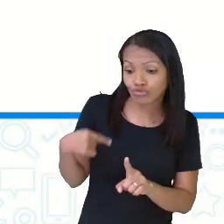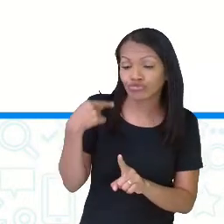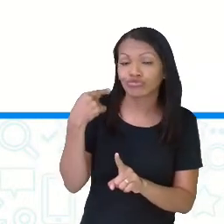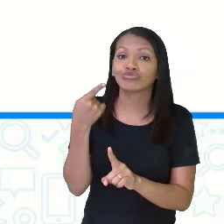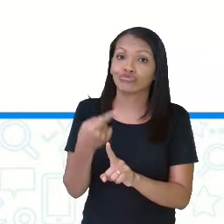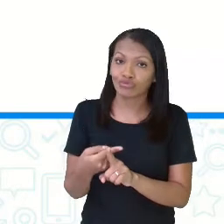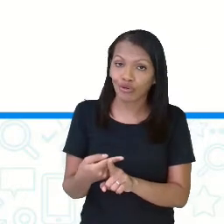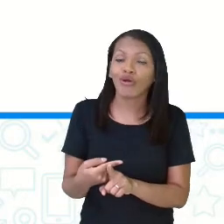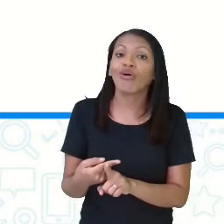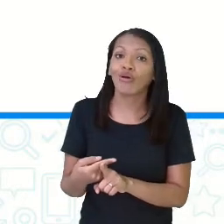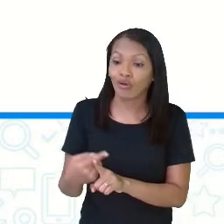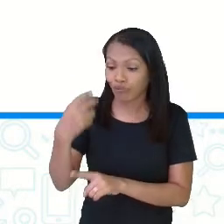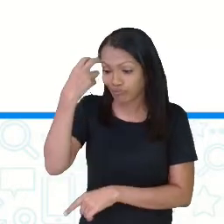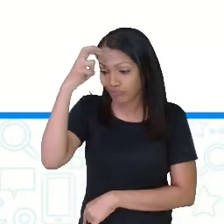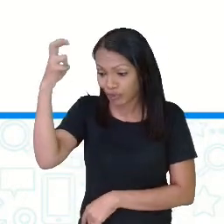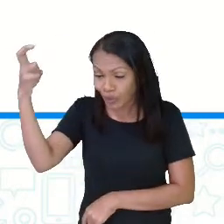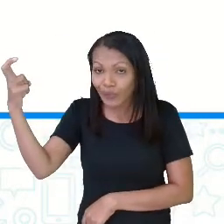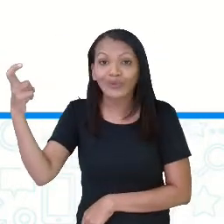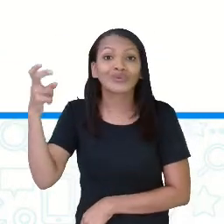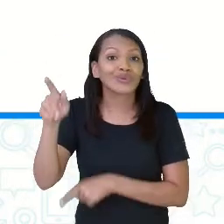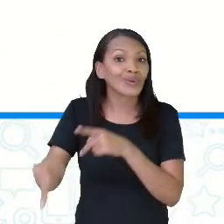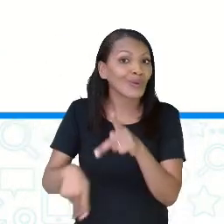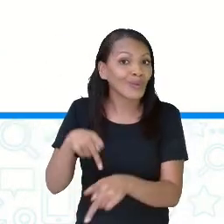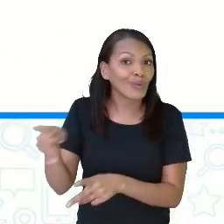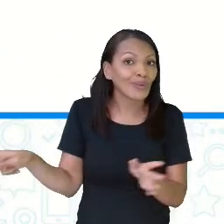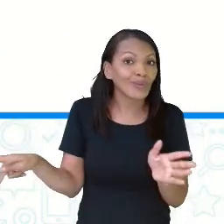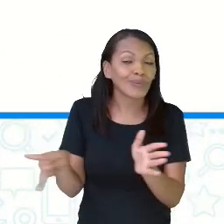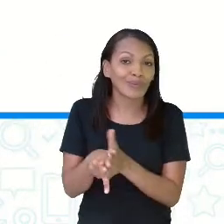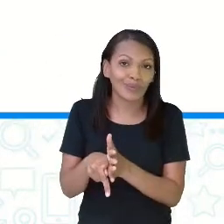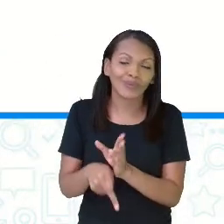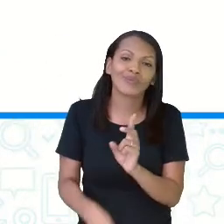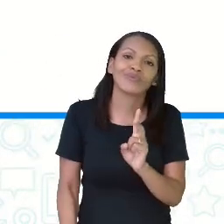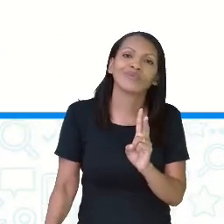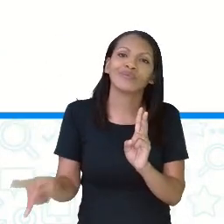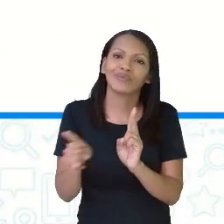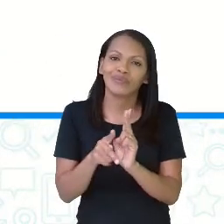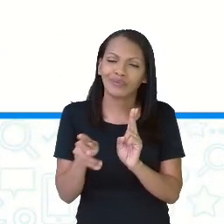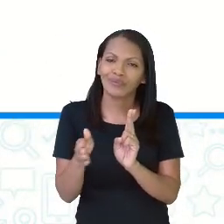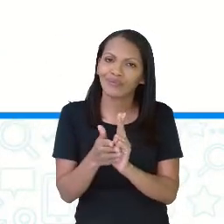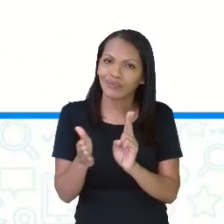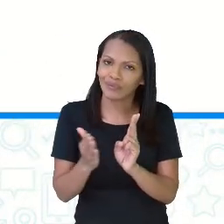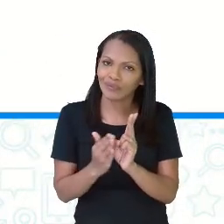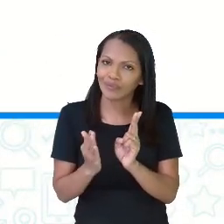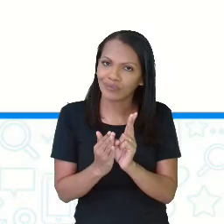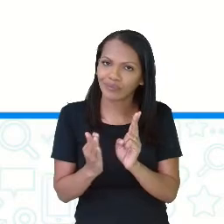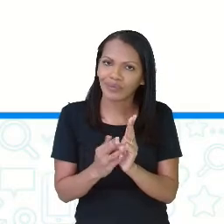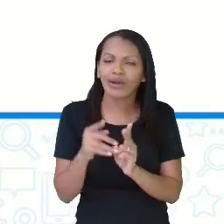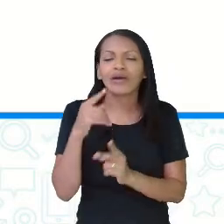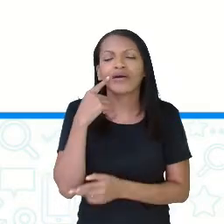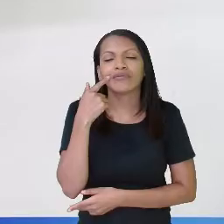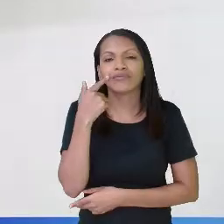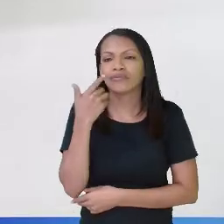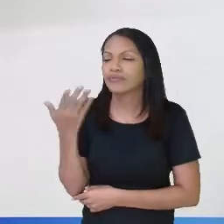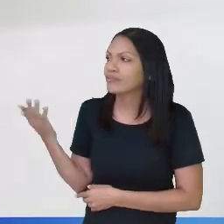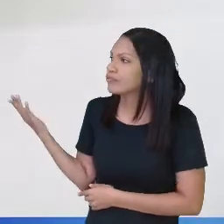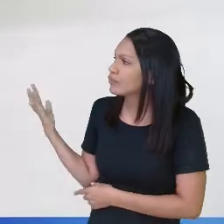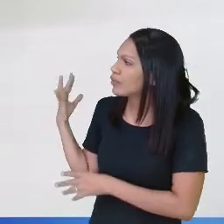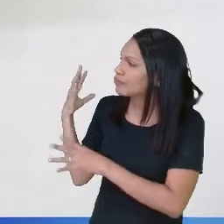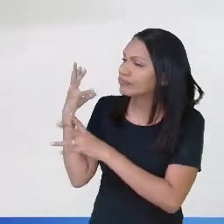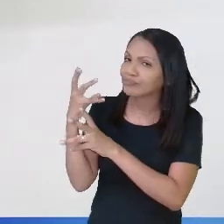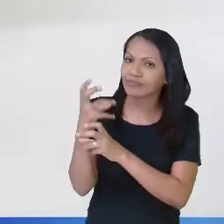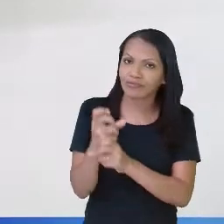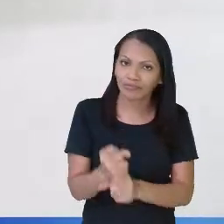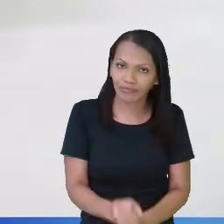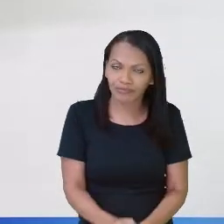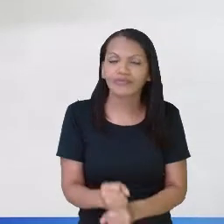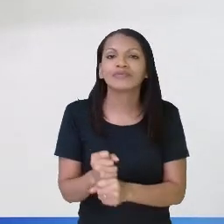moça bastante inteligente. Daqui a pouco eu vou trazer um pouco mais da obra dela, mas vamos revisar o gênero textual que nós estamos